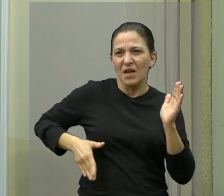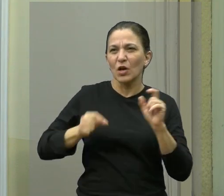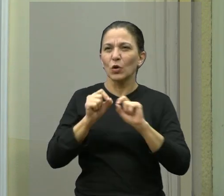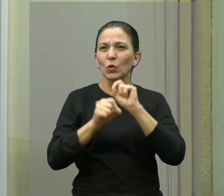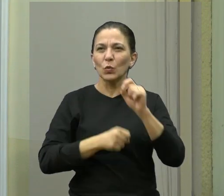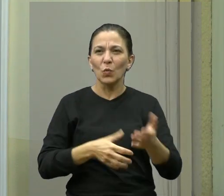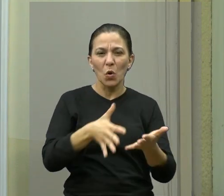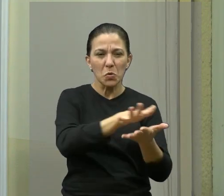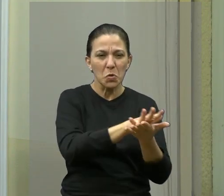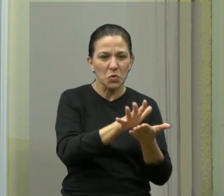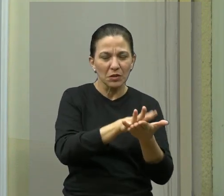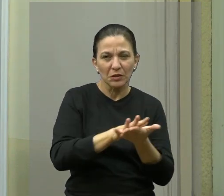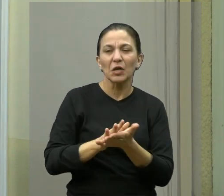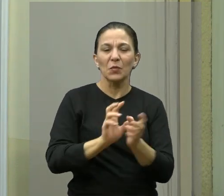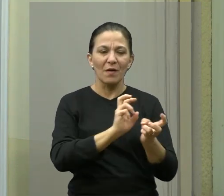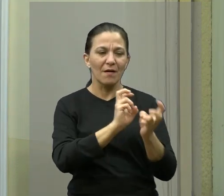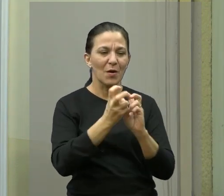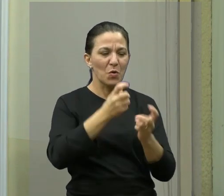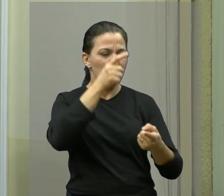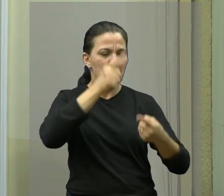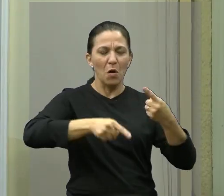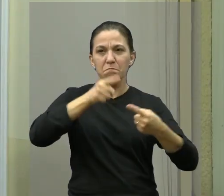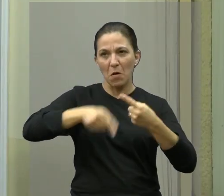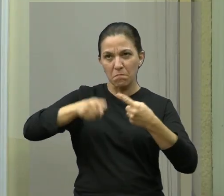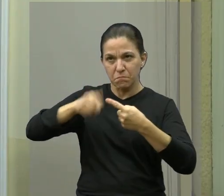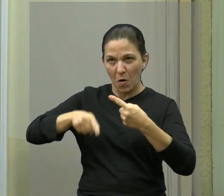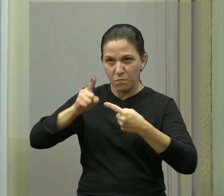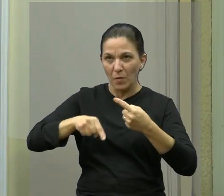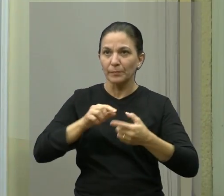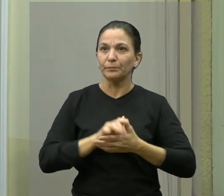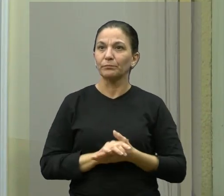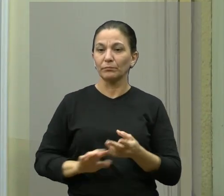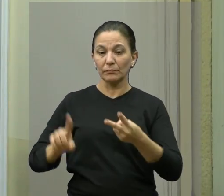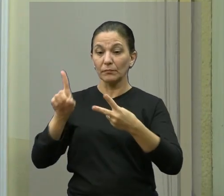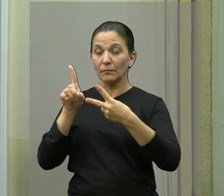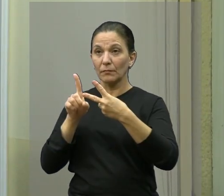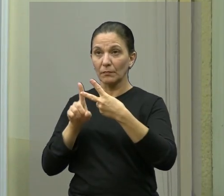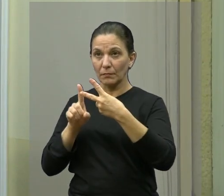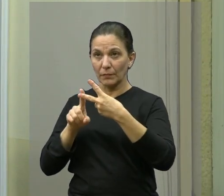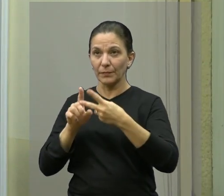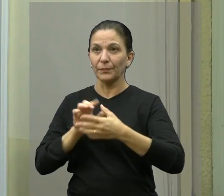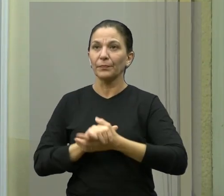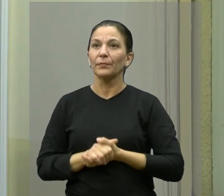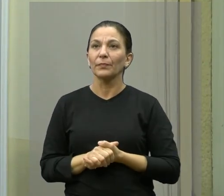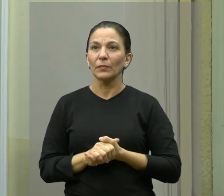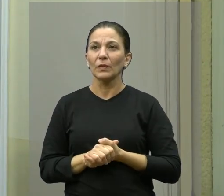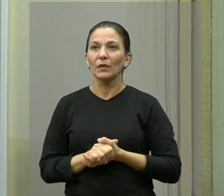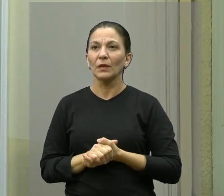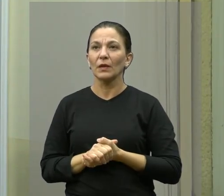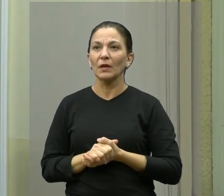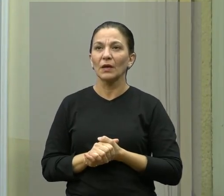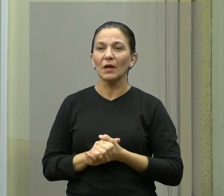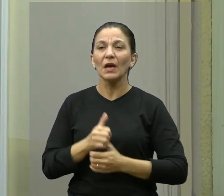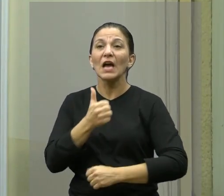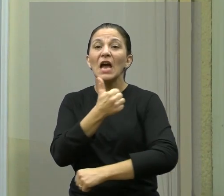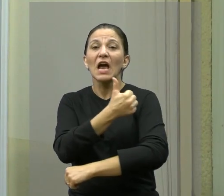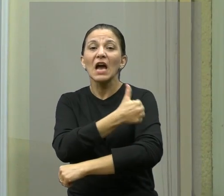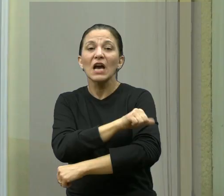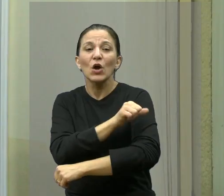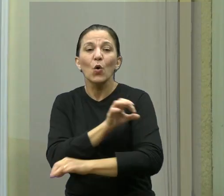do samba, capoeira, etc. O segundo, a fatídica reurbanização do Rio de Janeiro